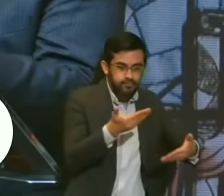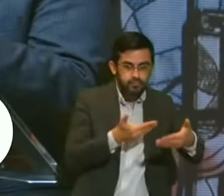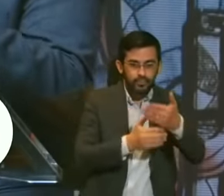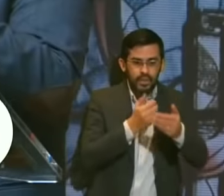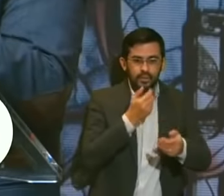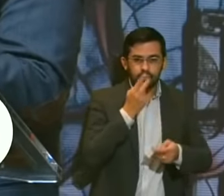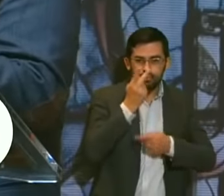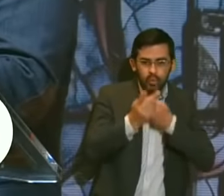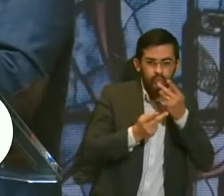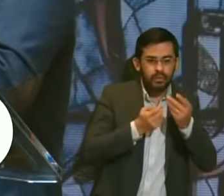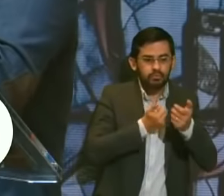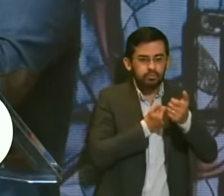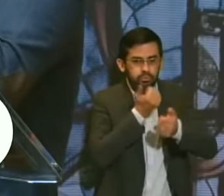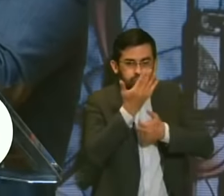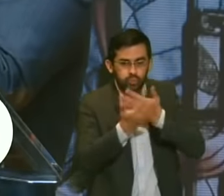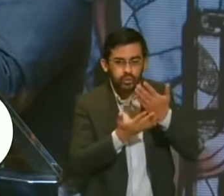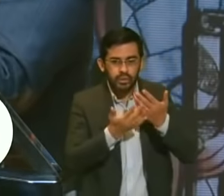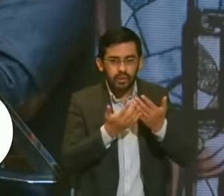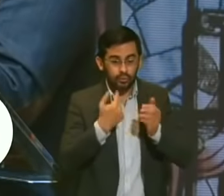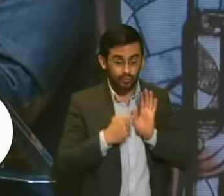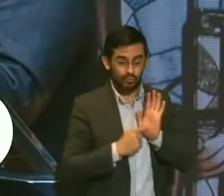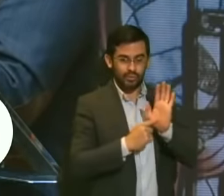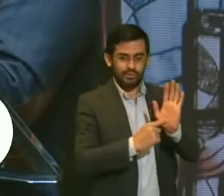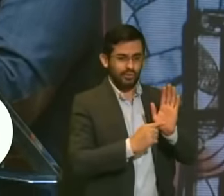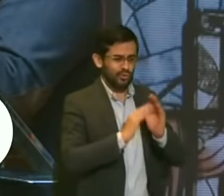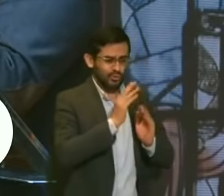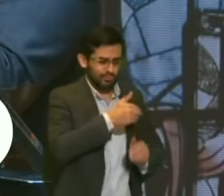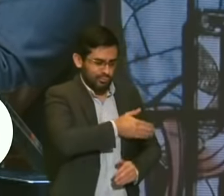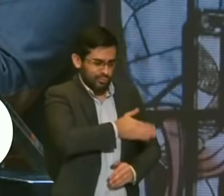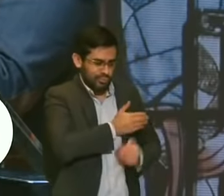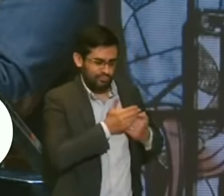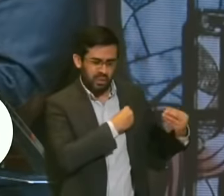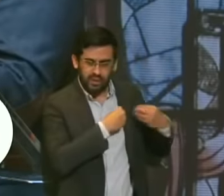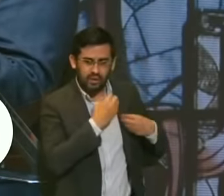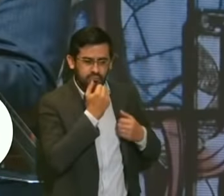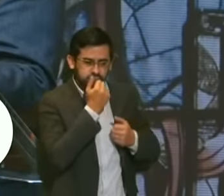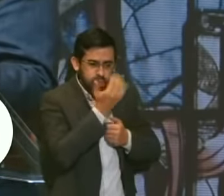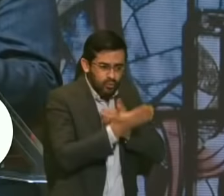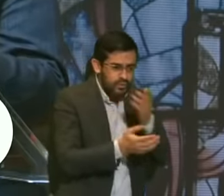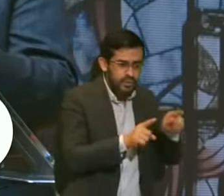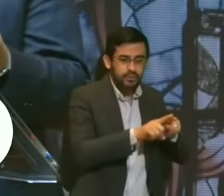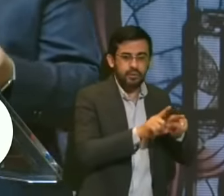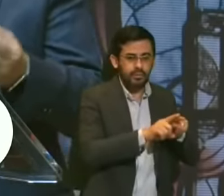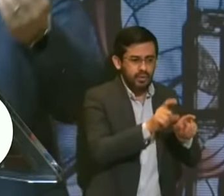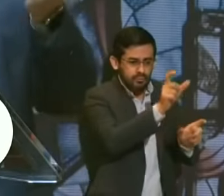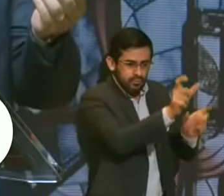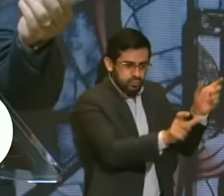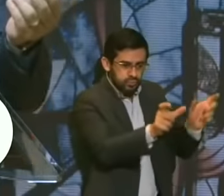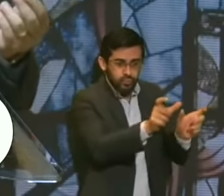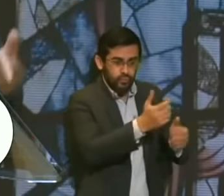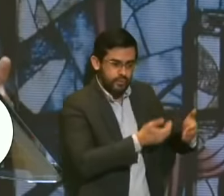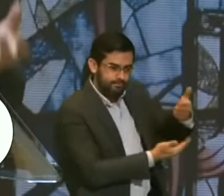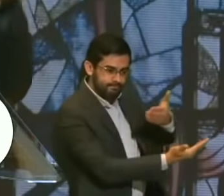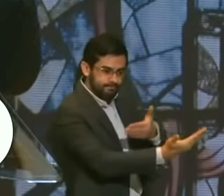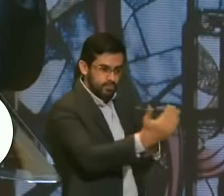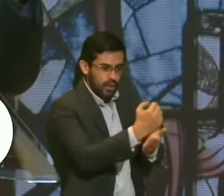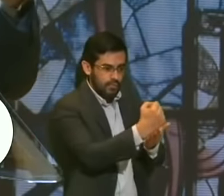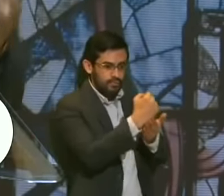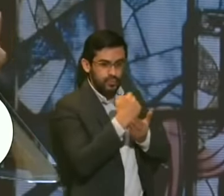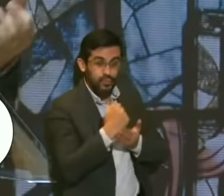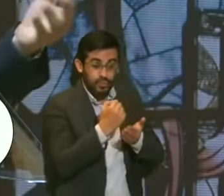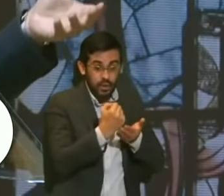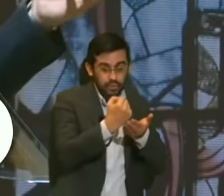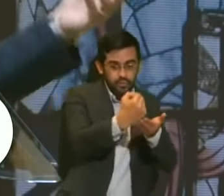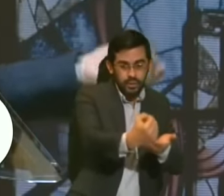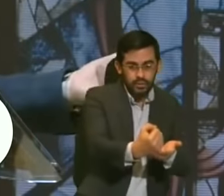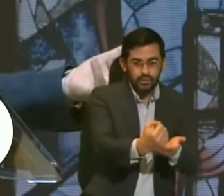compartilhamento, onde a gente coloca as coisas da nossa alma, os nossos pecados, uns aos outros vão se ajudando a crescerem.